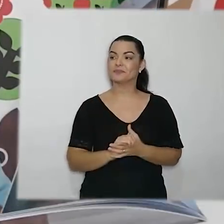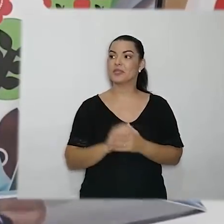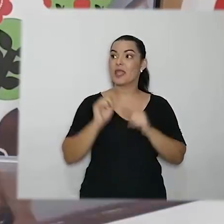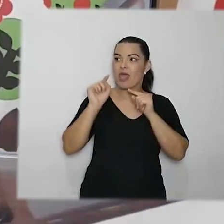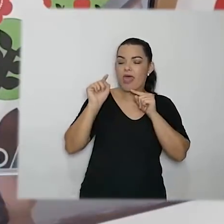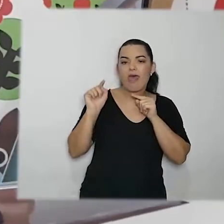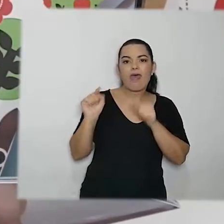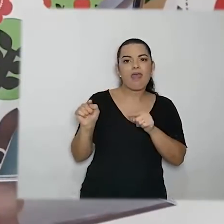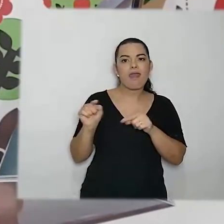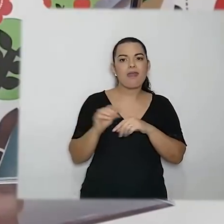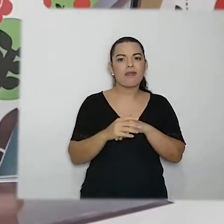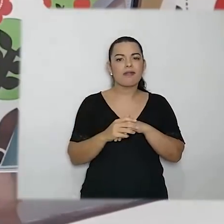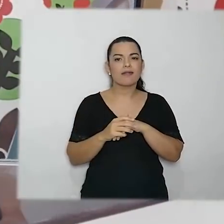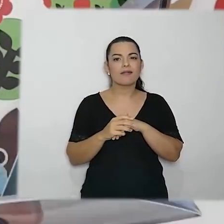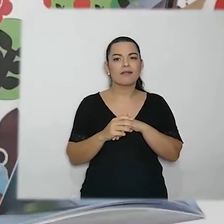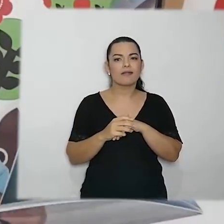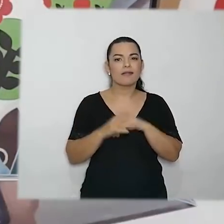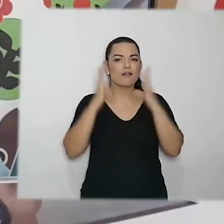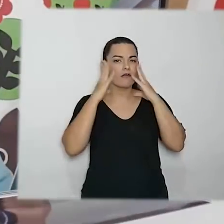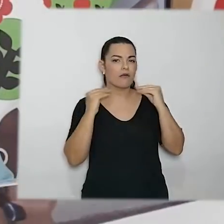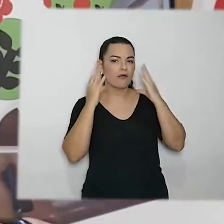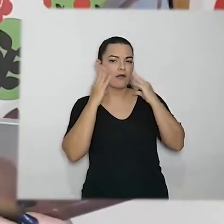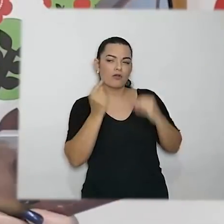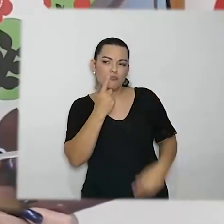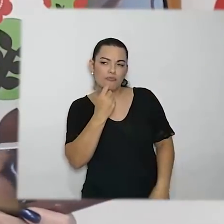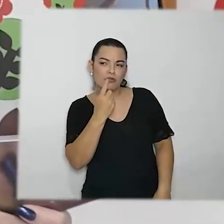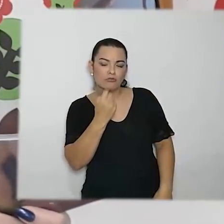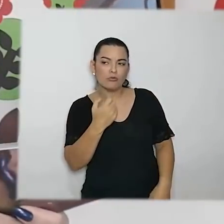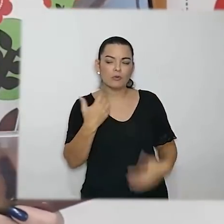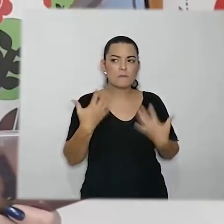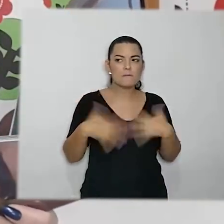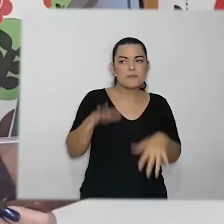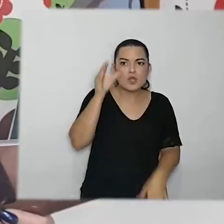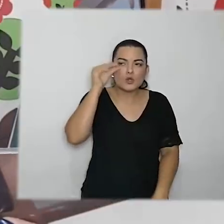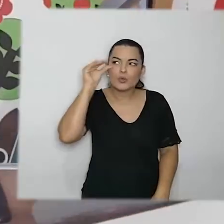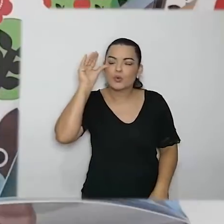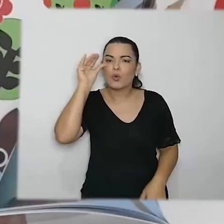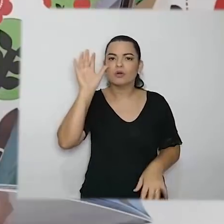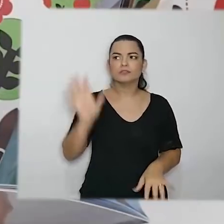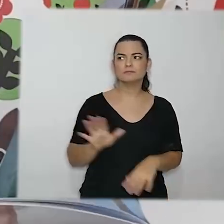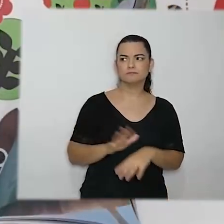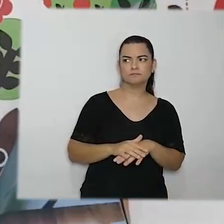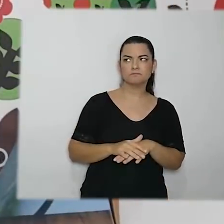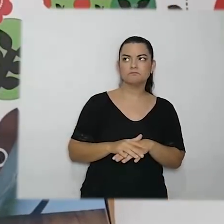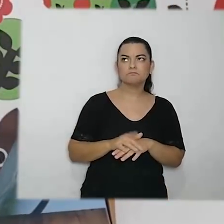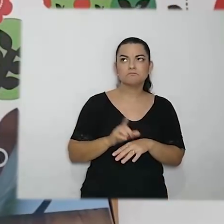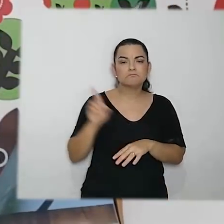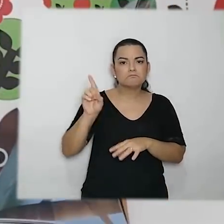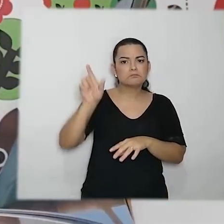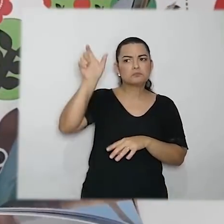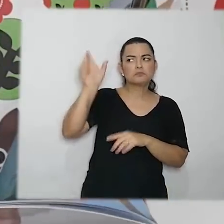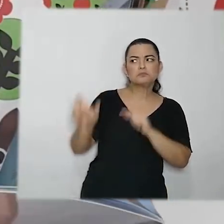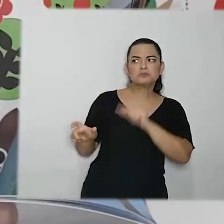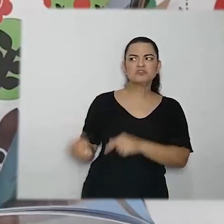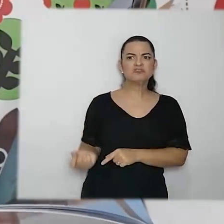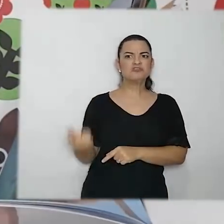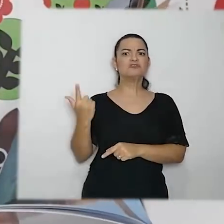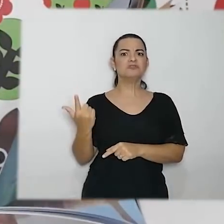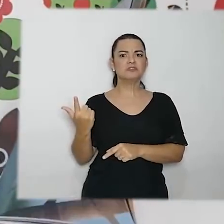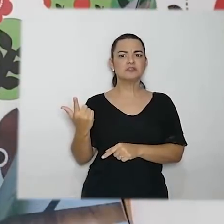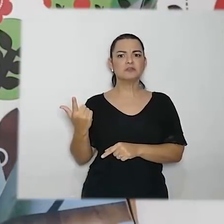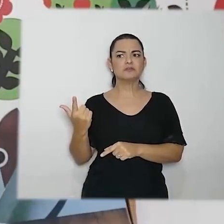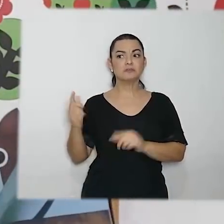ficou curioso. A coisa devia ser muito estranha para assustar tanto o